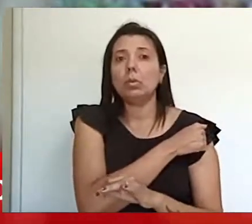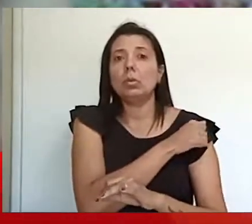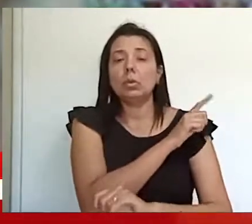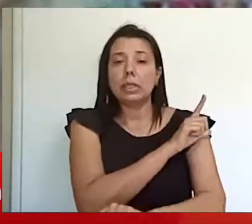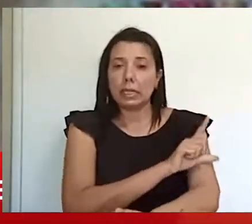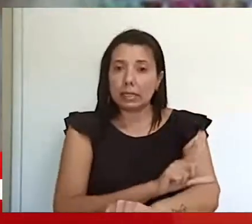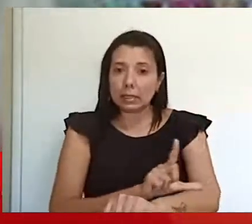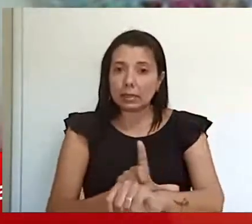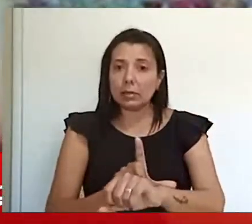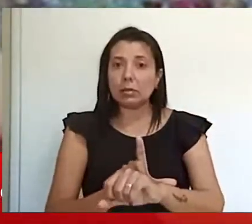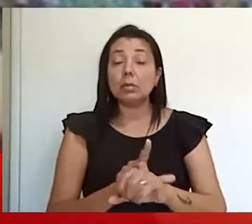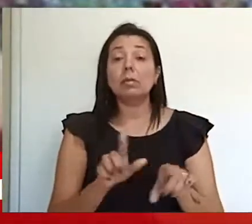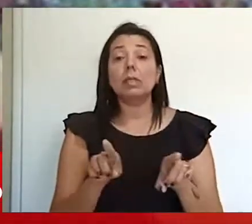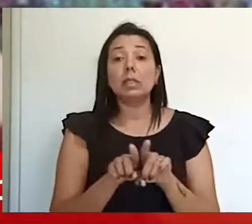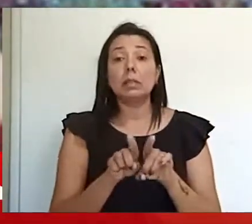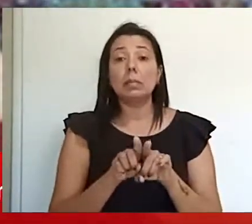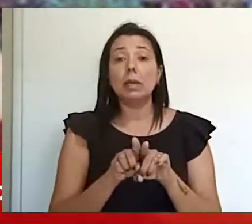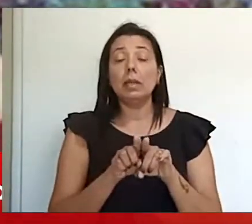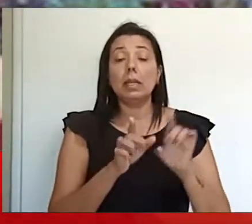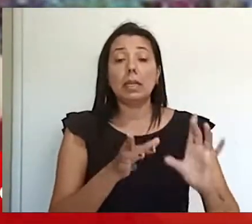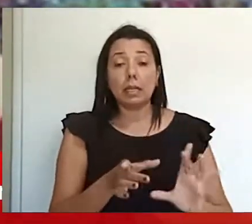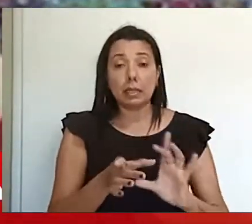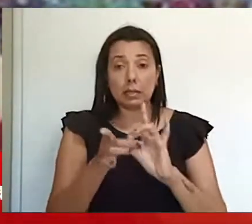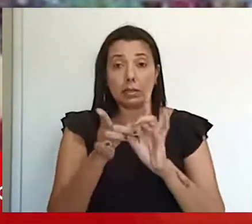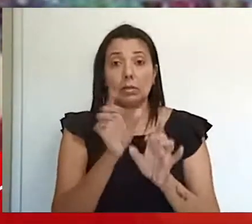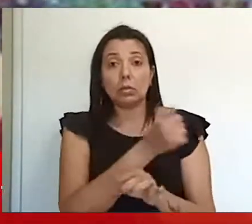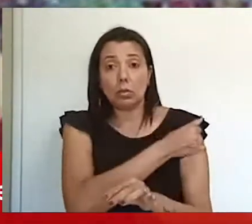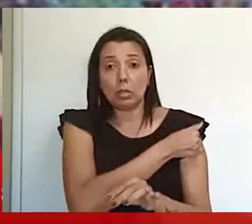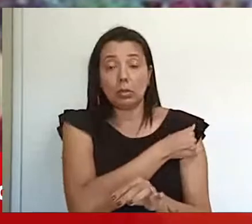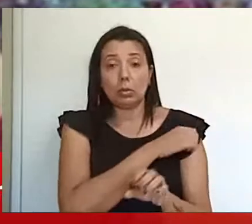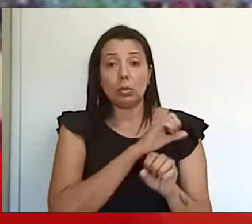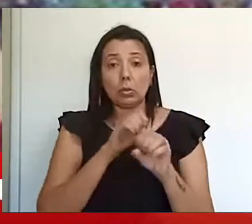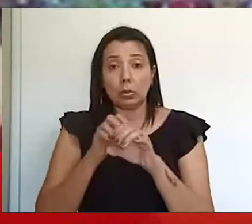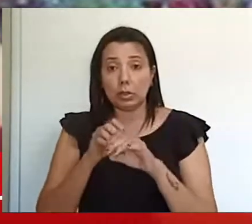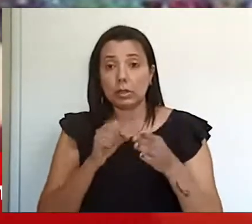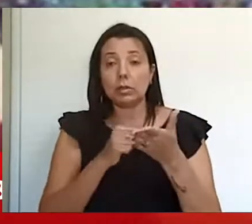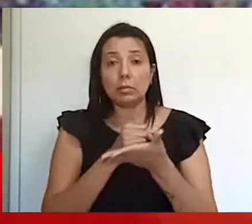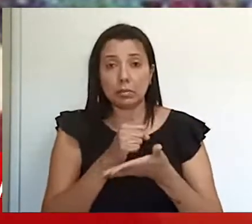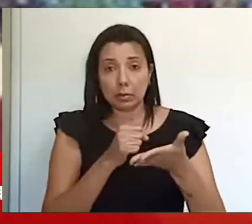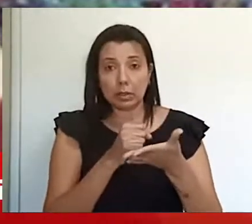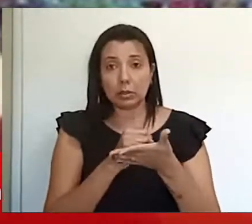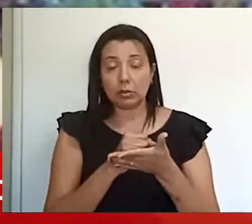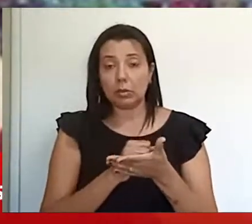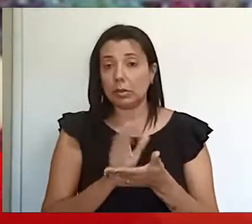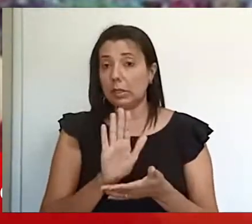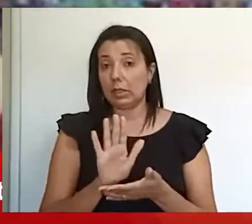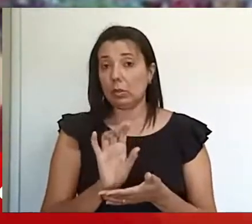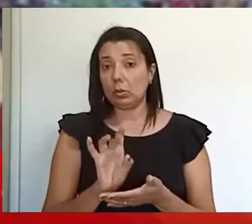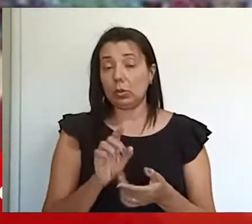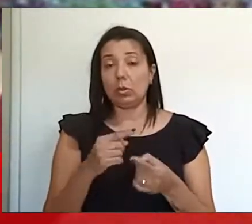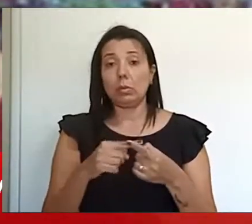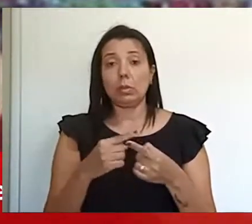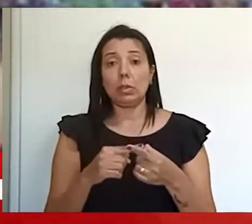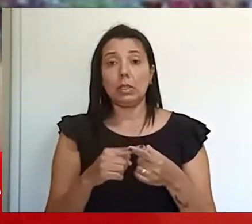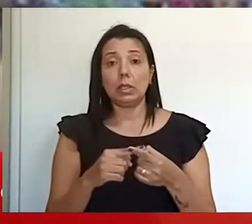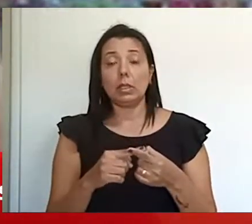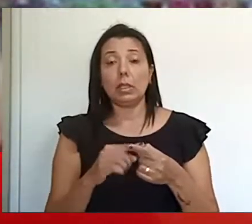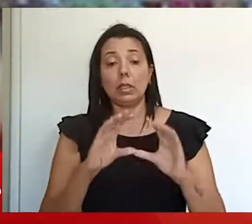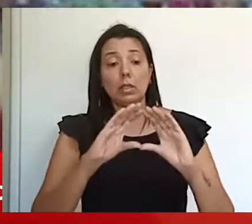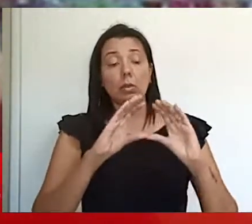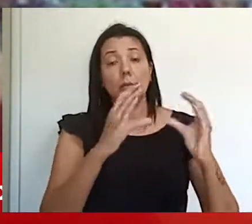e a ligação desses estudantes com a educação básica. Não só porque eles são da comunidade, porque eles